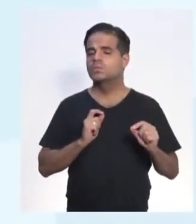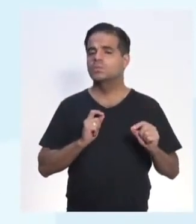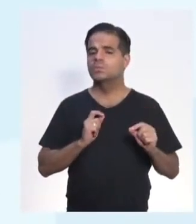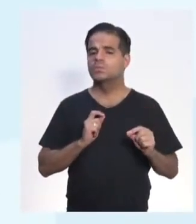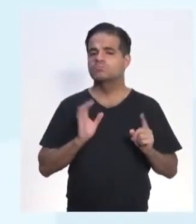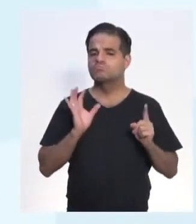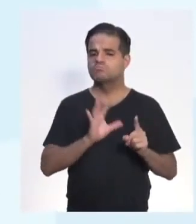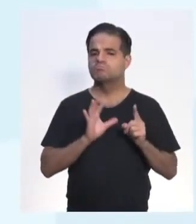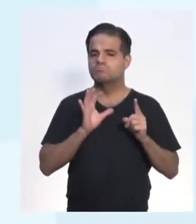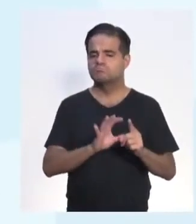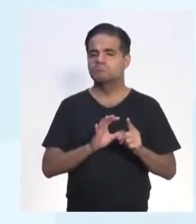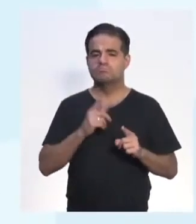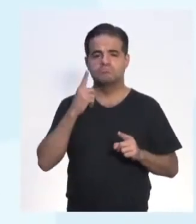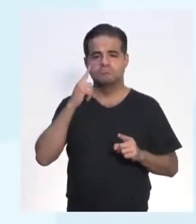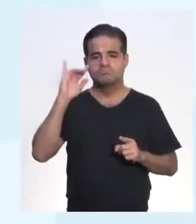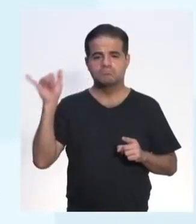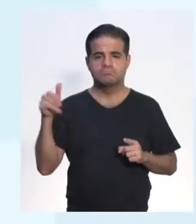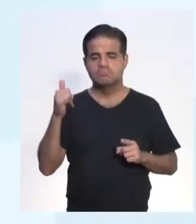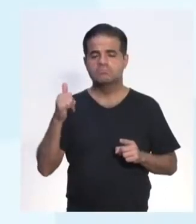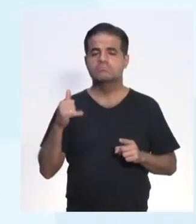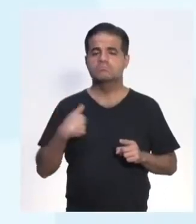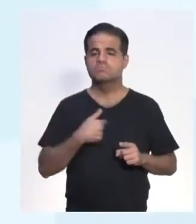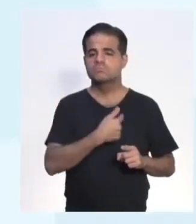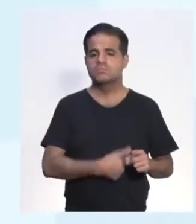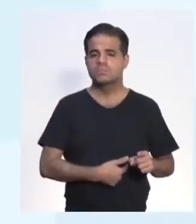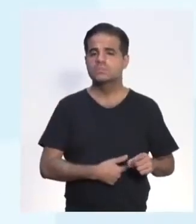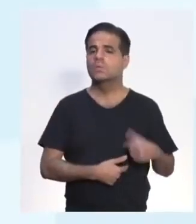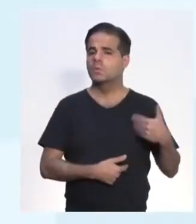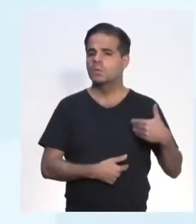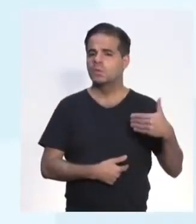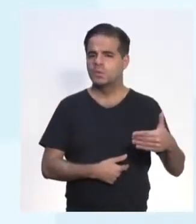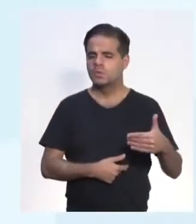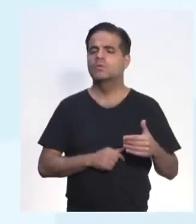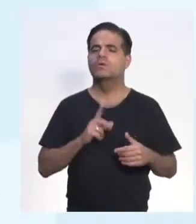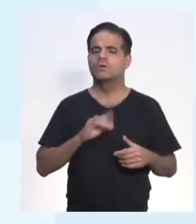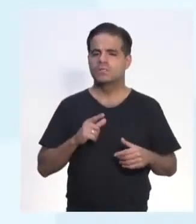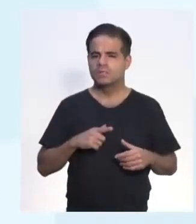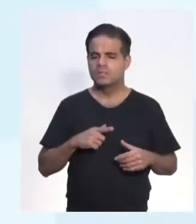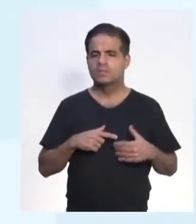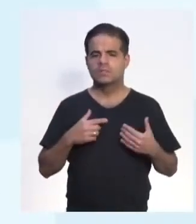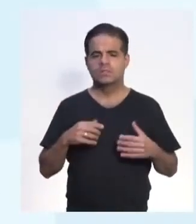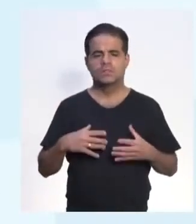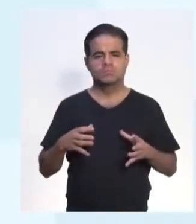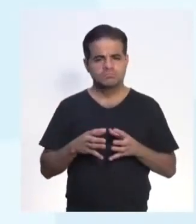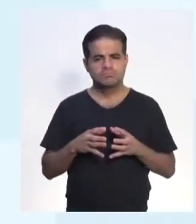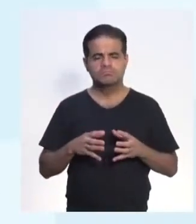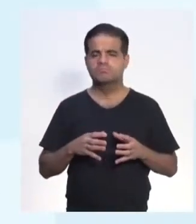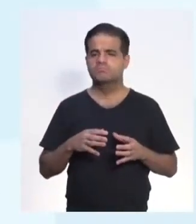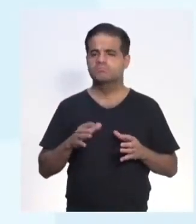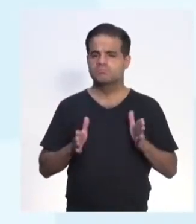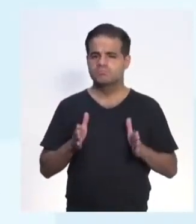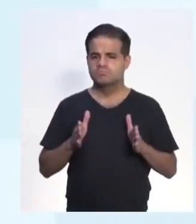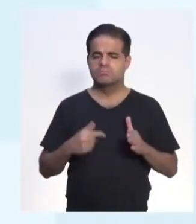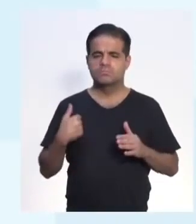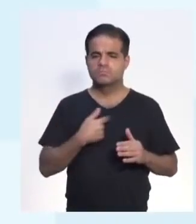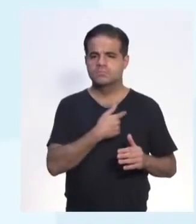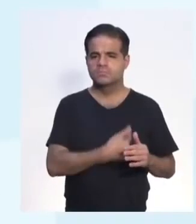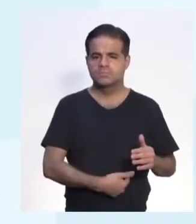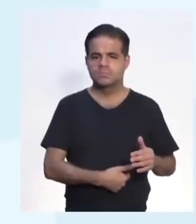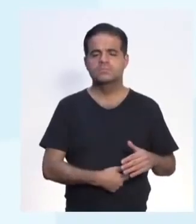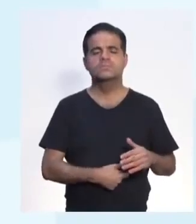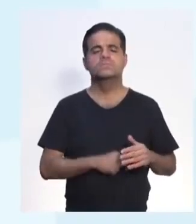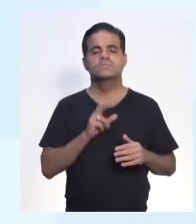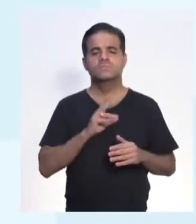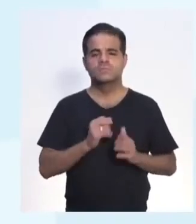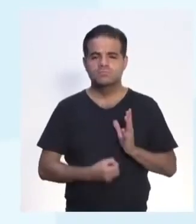do Japão aí na China, e esses nacionalistas, também como os comunistas, o Partido Comunista Chinês, que